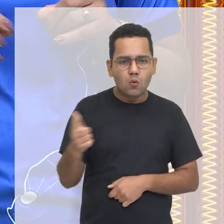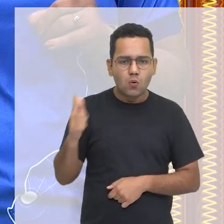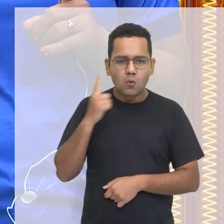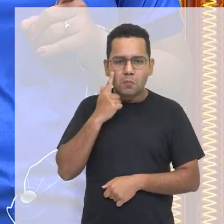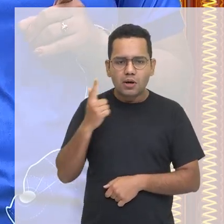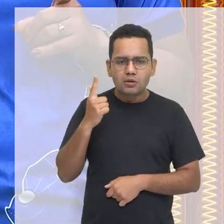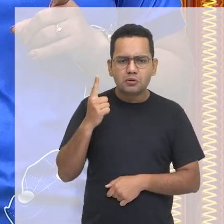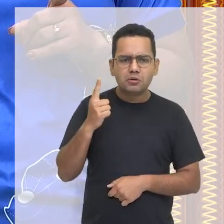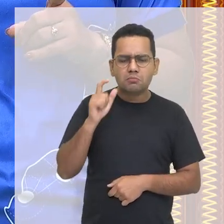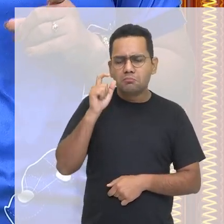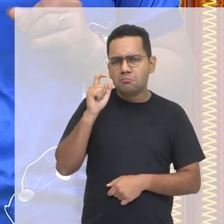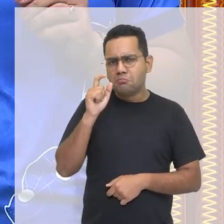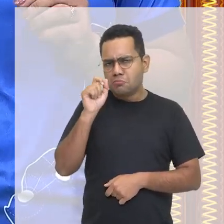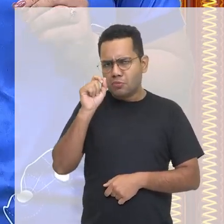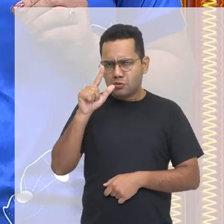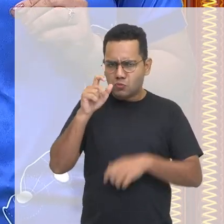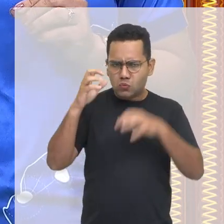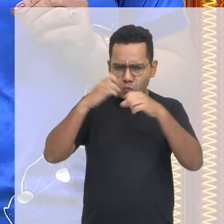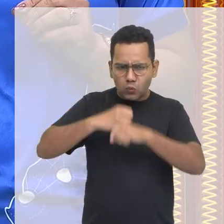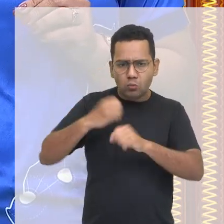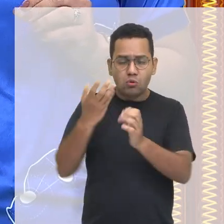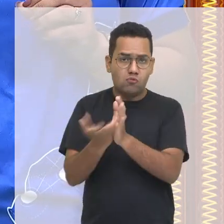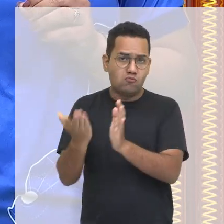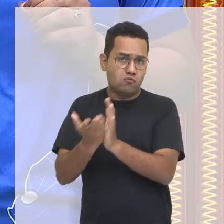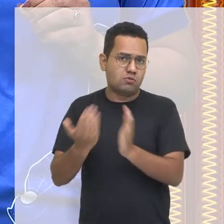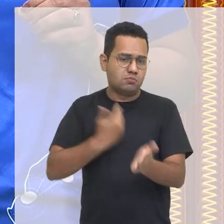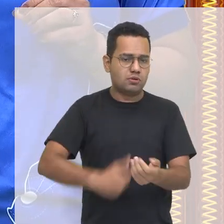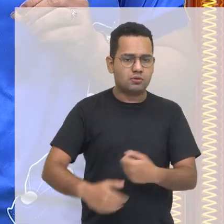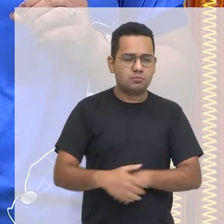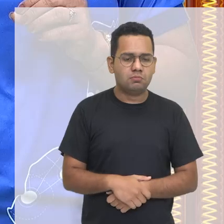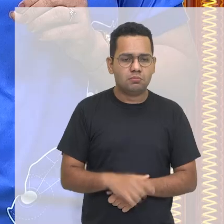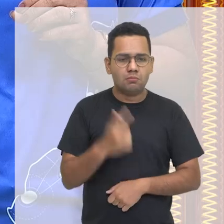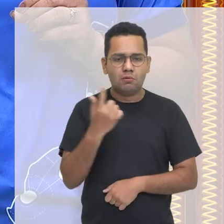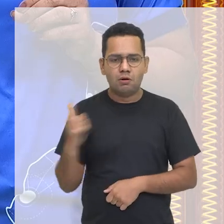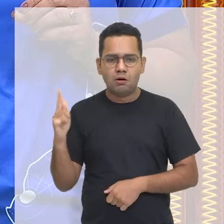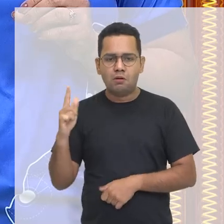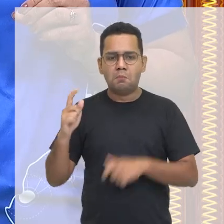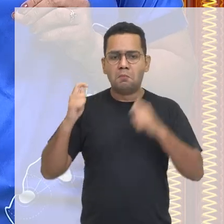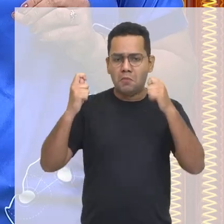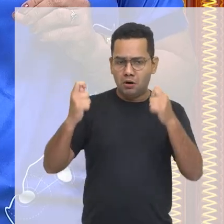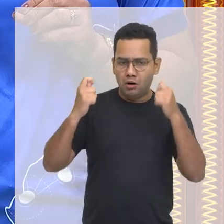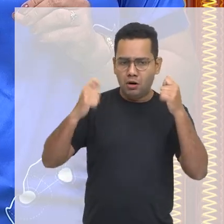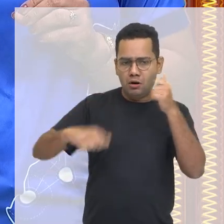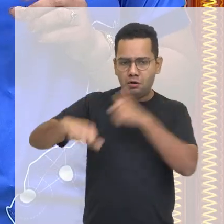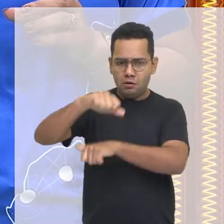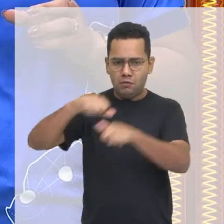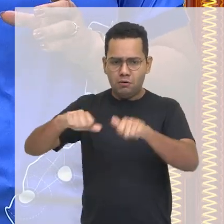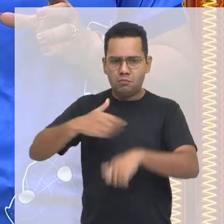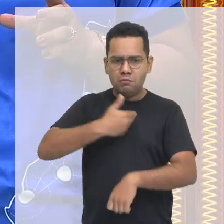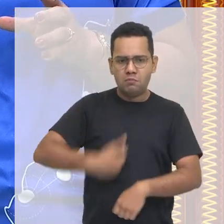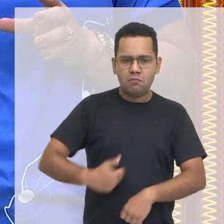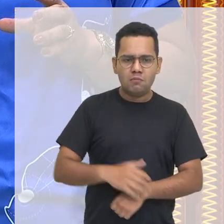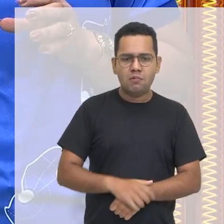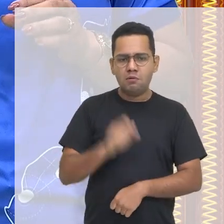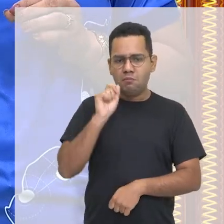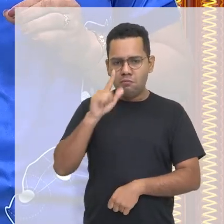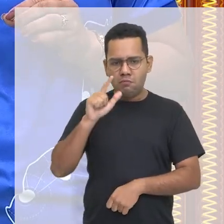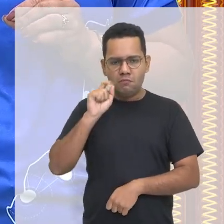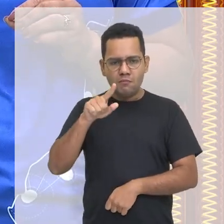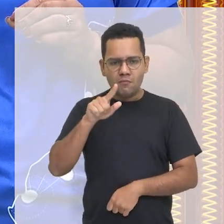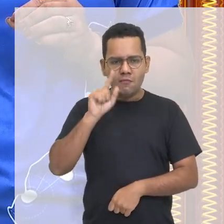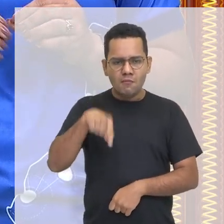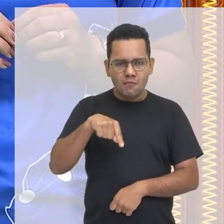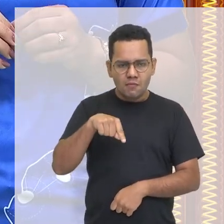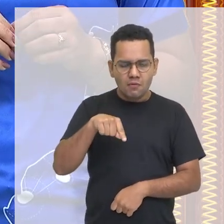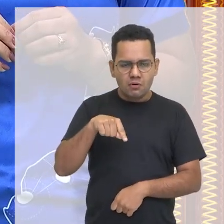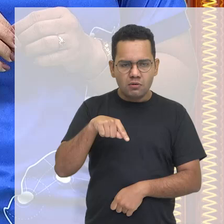derrubados, observem aí no mapa, certo? Em azul claro nós temos protestos e mudanças governamentais. Em azul,